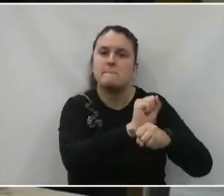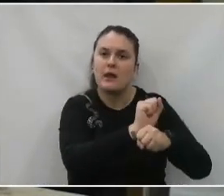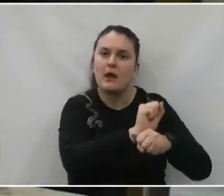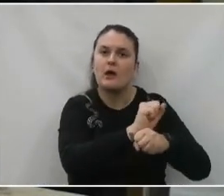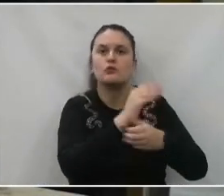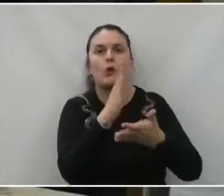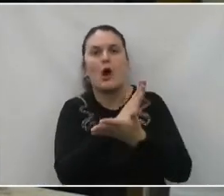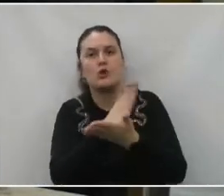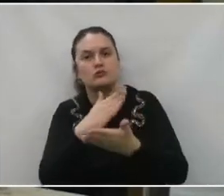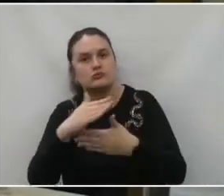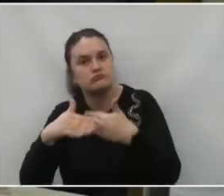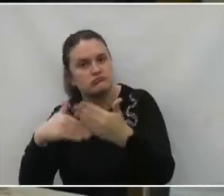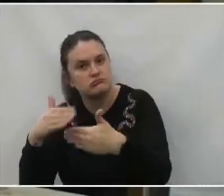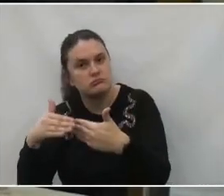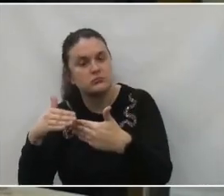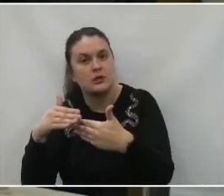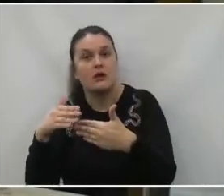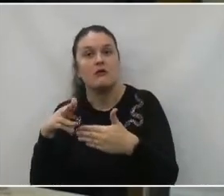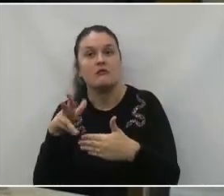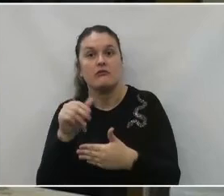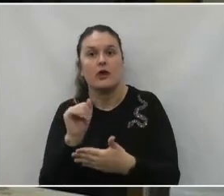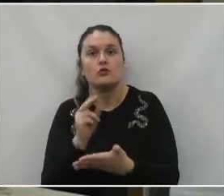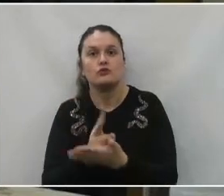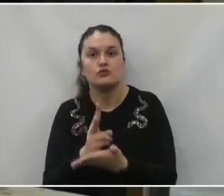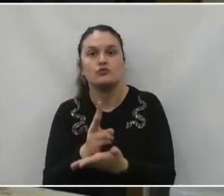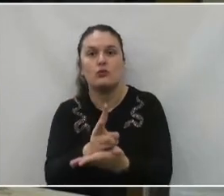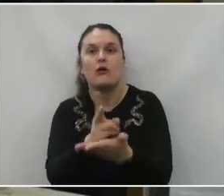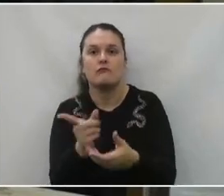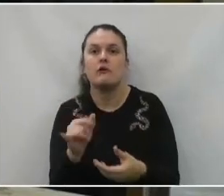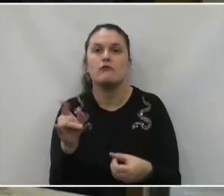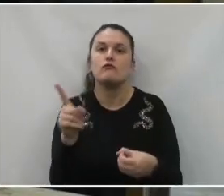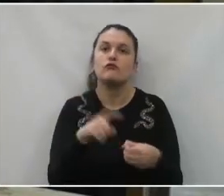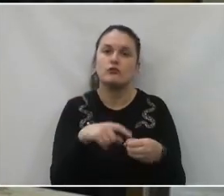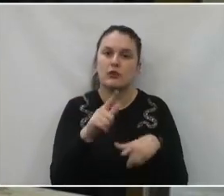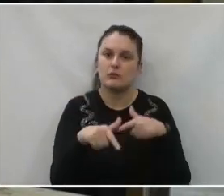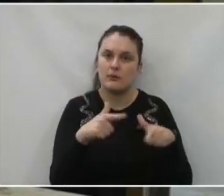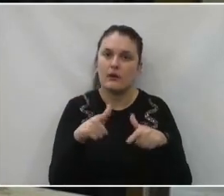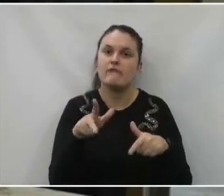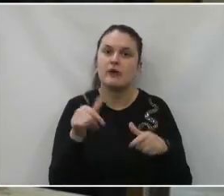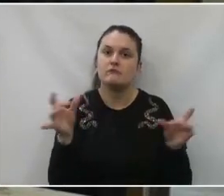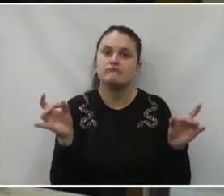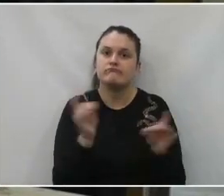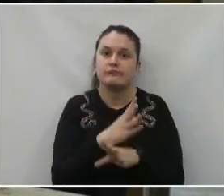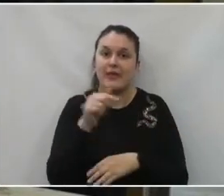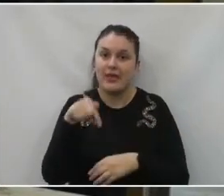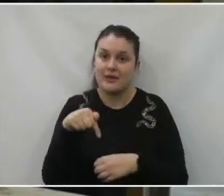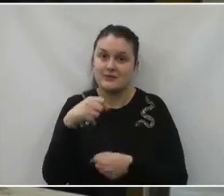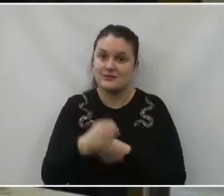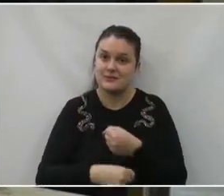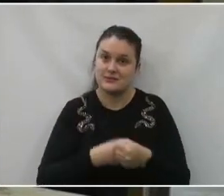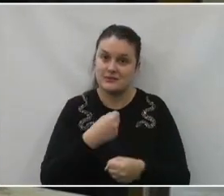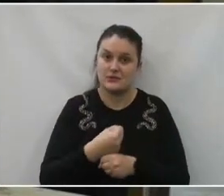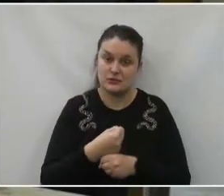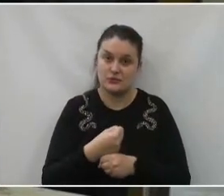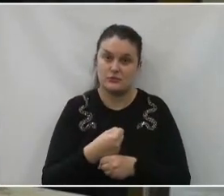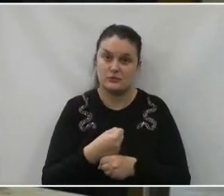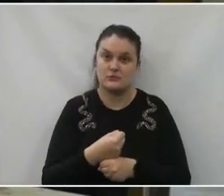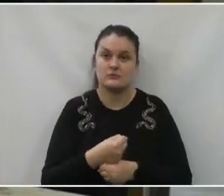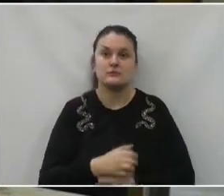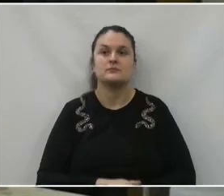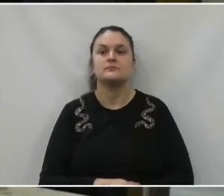algumas andando, outras paradas, que bom vê-las sendo retomadas e poder ser concluída ainda esse ano e ainda neste